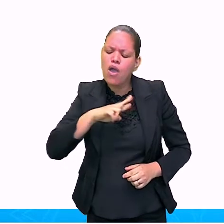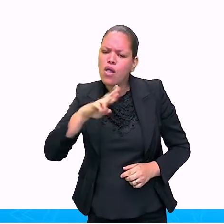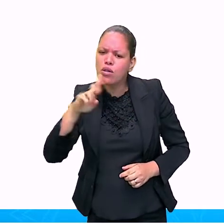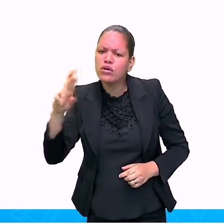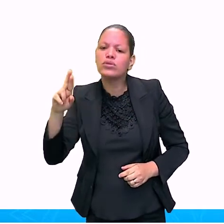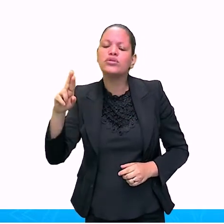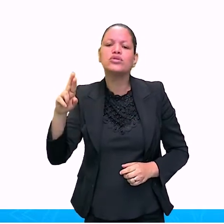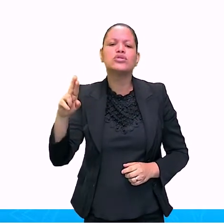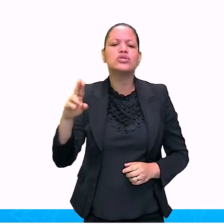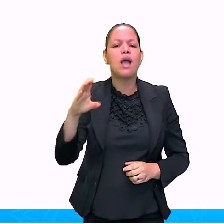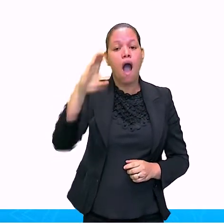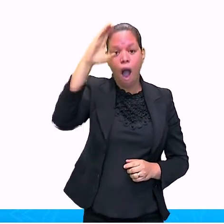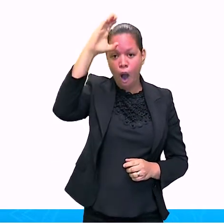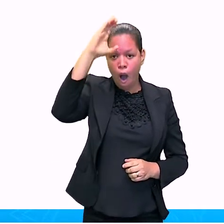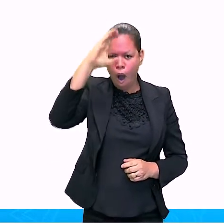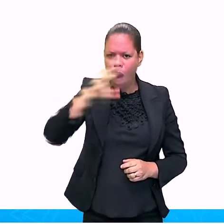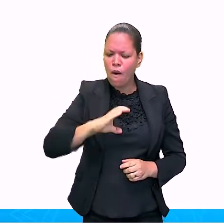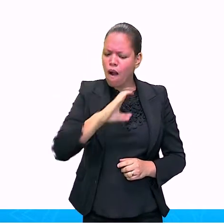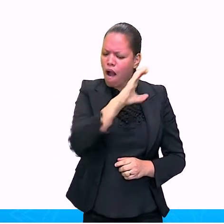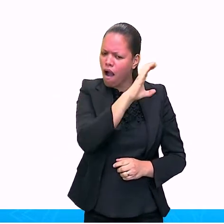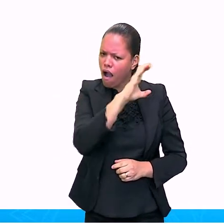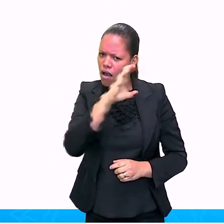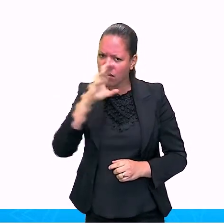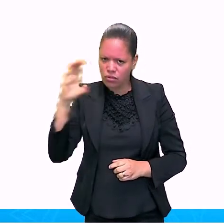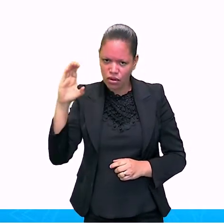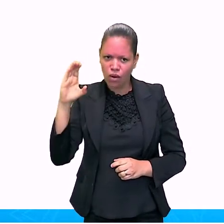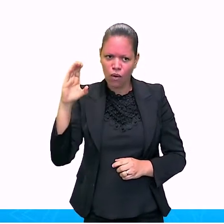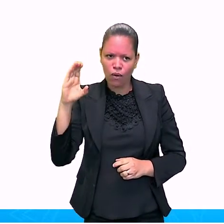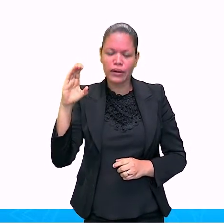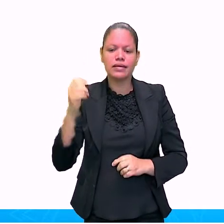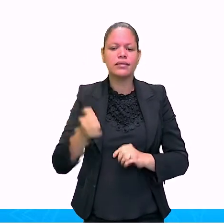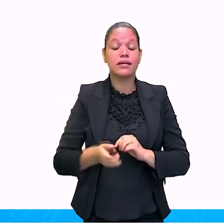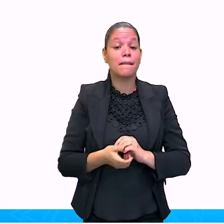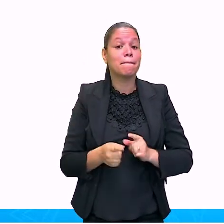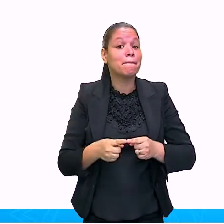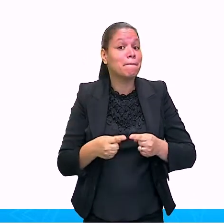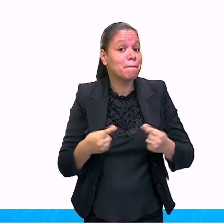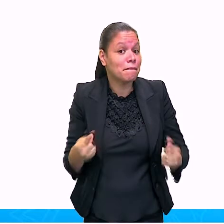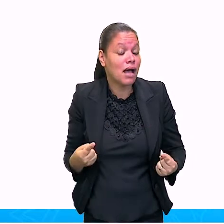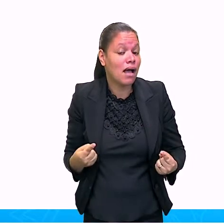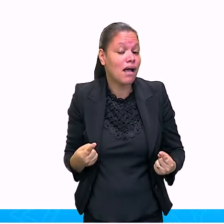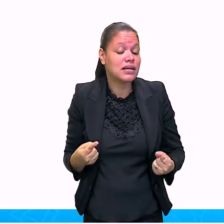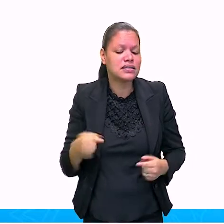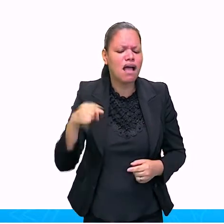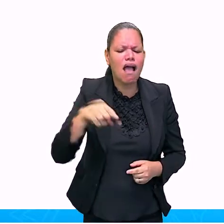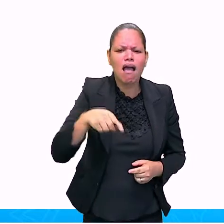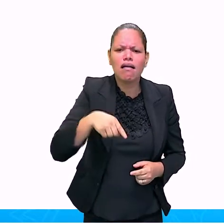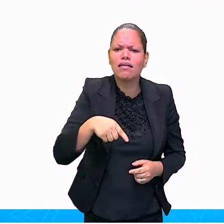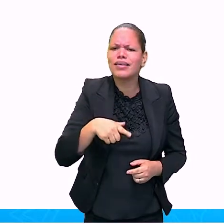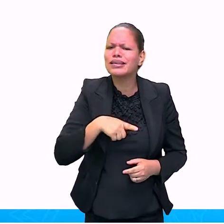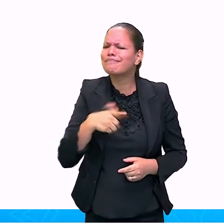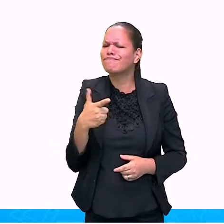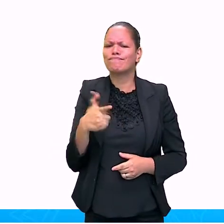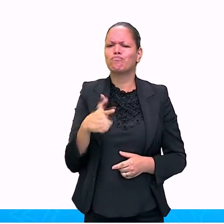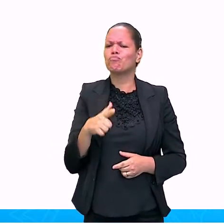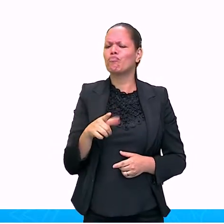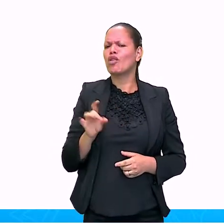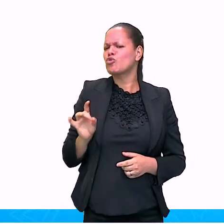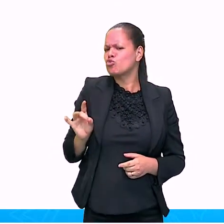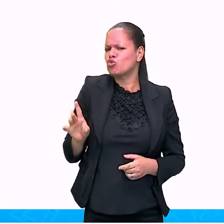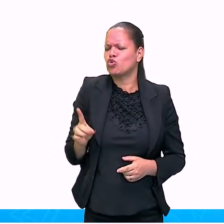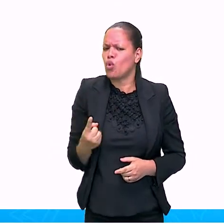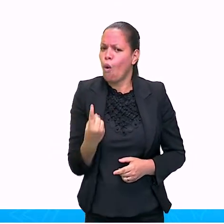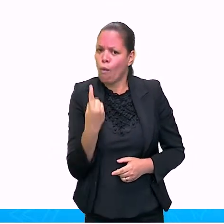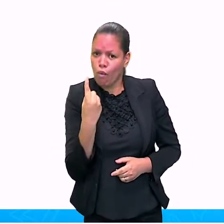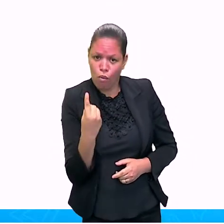católica, mas nós somos um Estado laico, não predomina uma única religião, mas a vinda dos jesuítas, dos padres